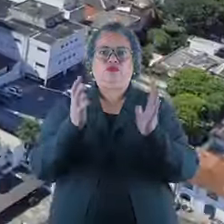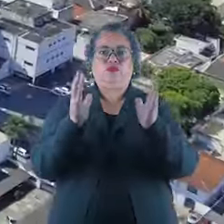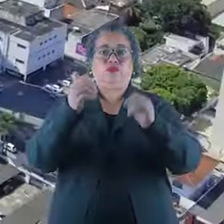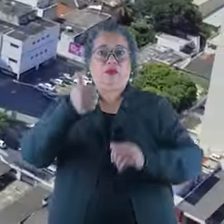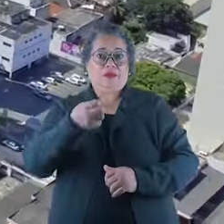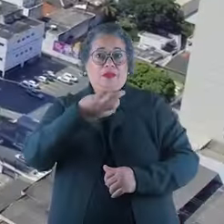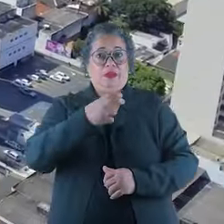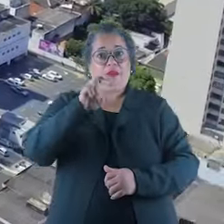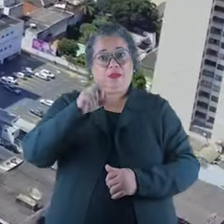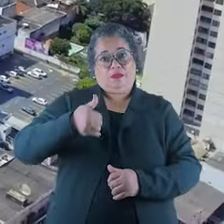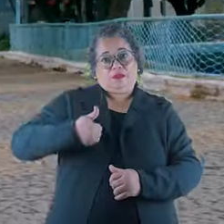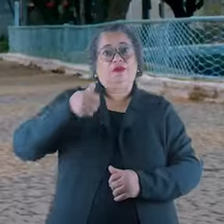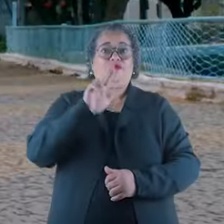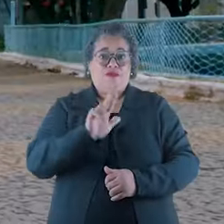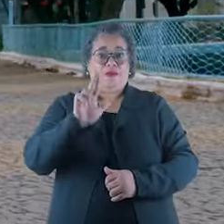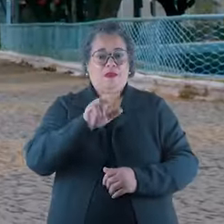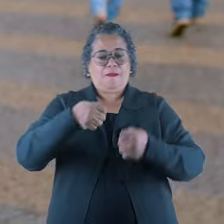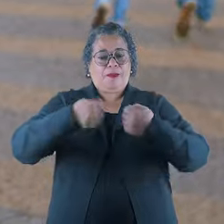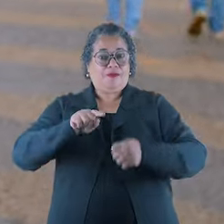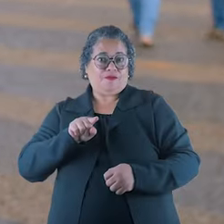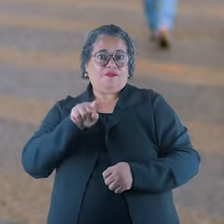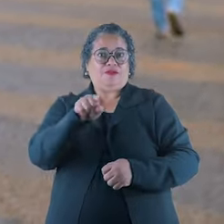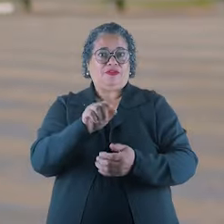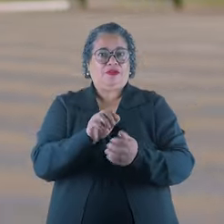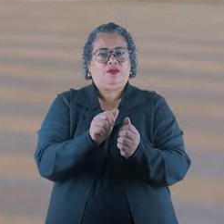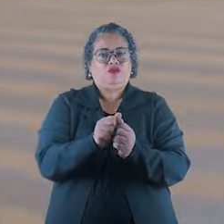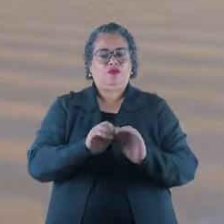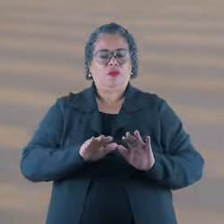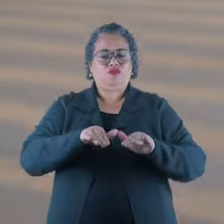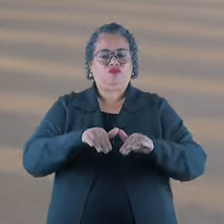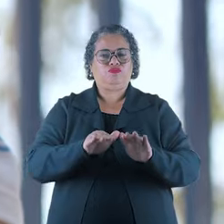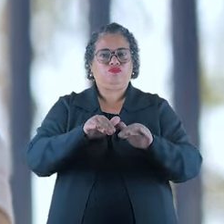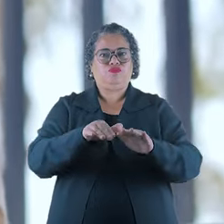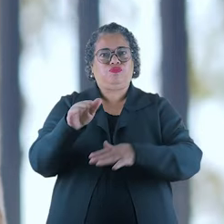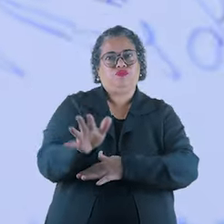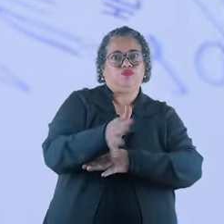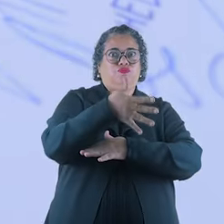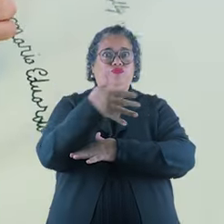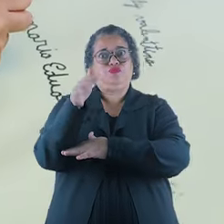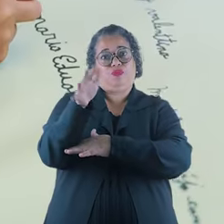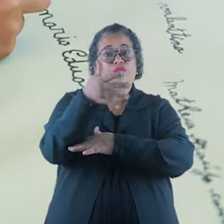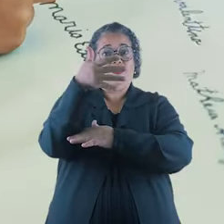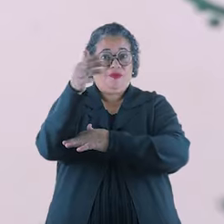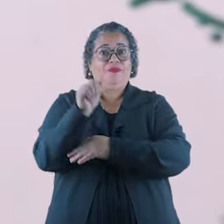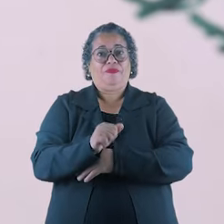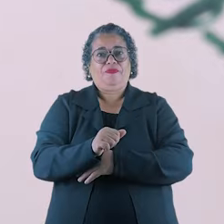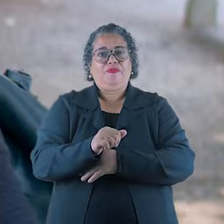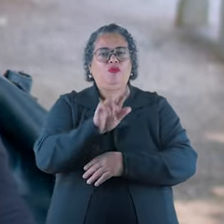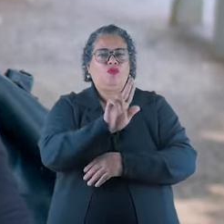Para comemorar os 135 anos de Uberlândia, precisamos de você. Juntos, vamos criar a maior bandeira de nossa